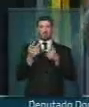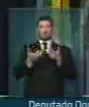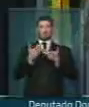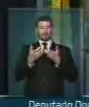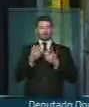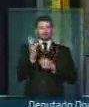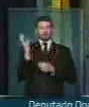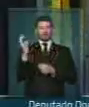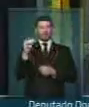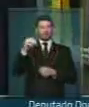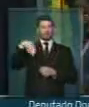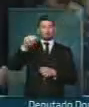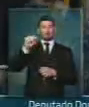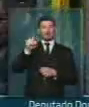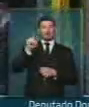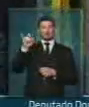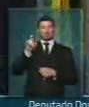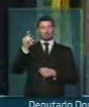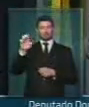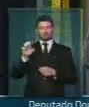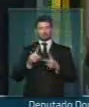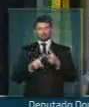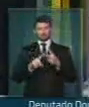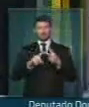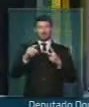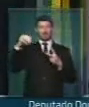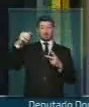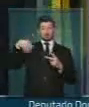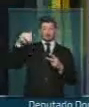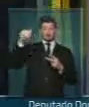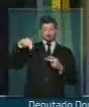Isso aqui todos conhecem, é mamona.